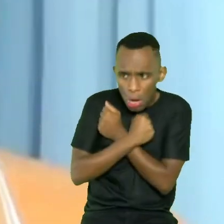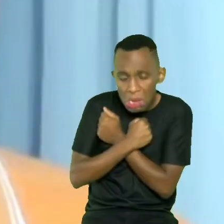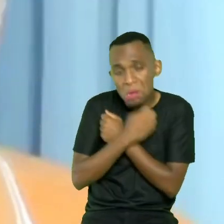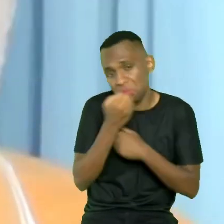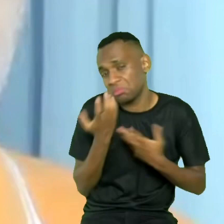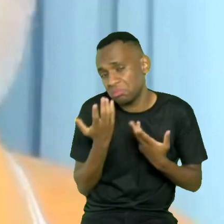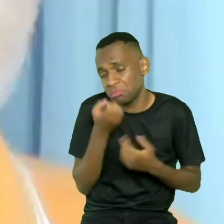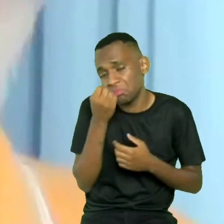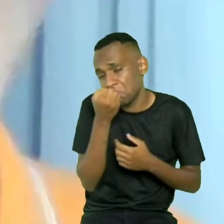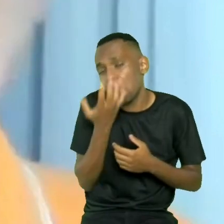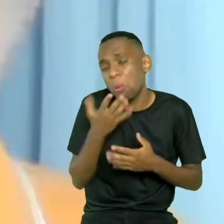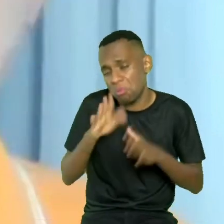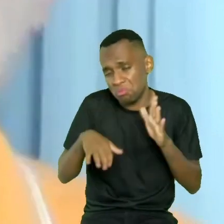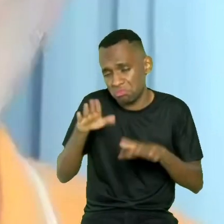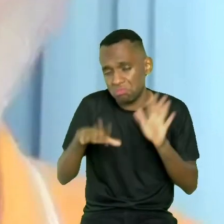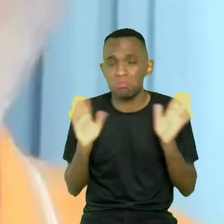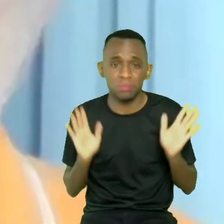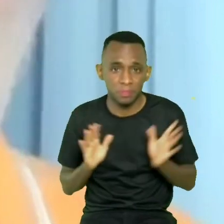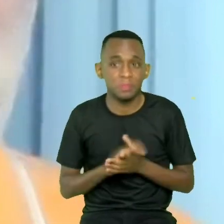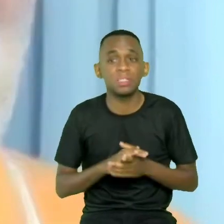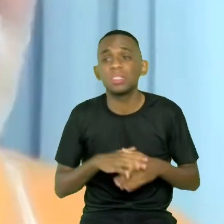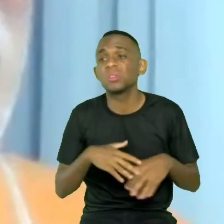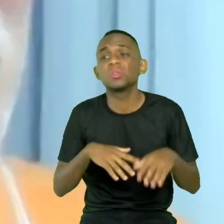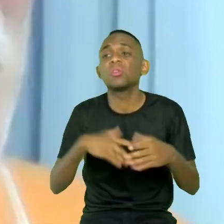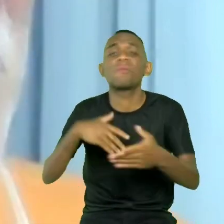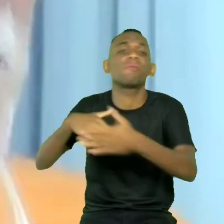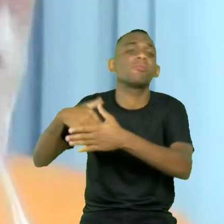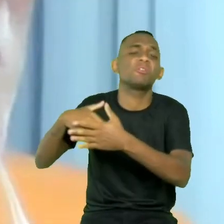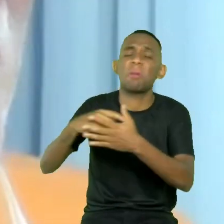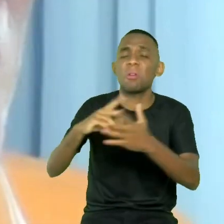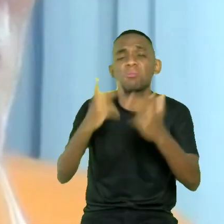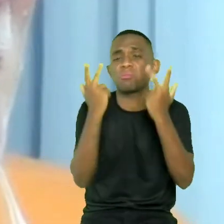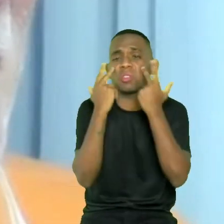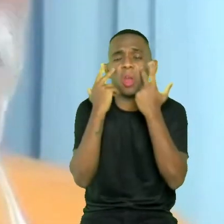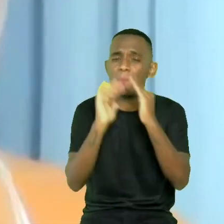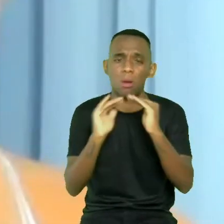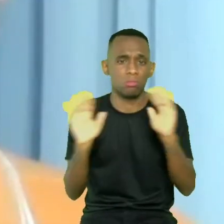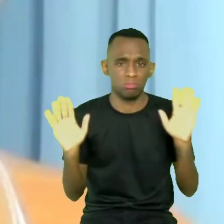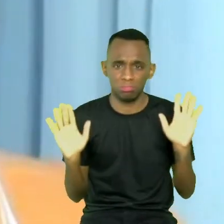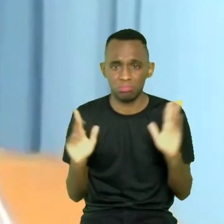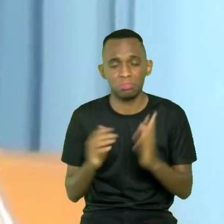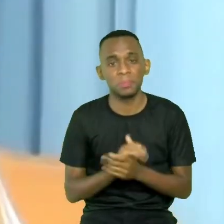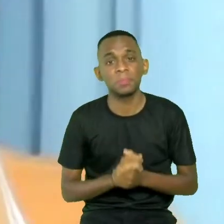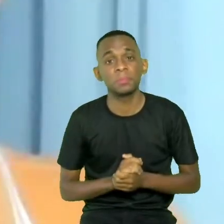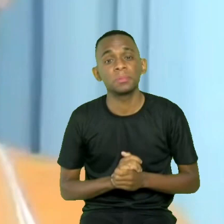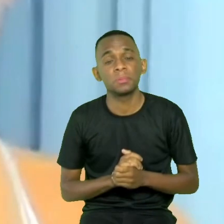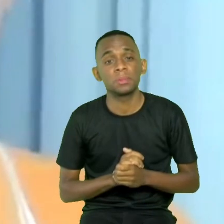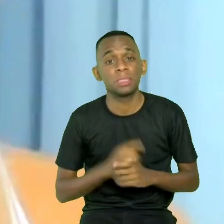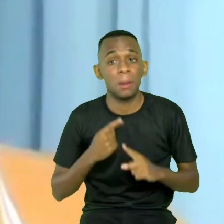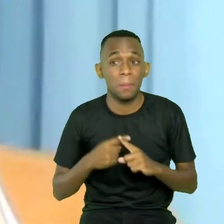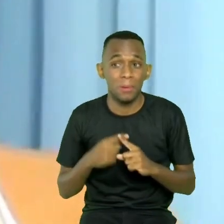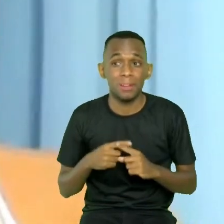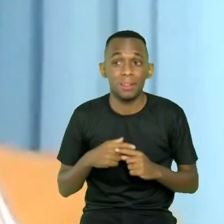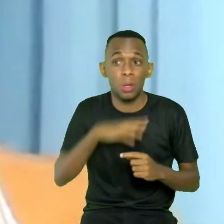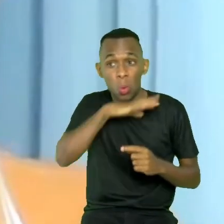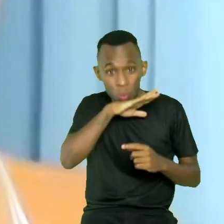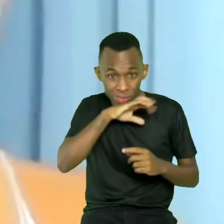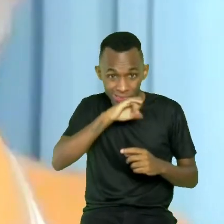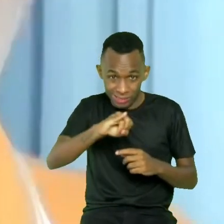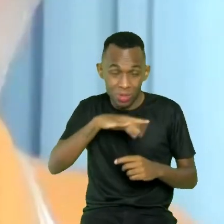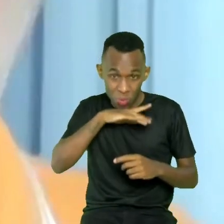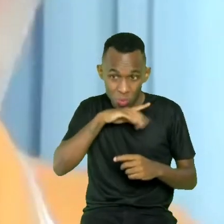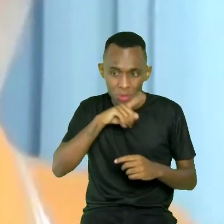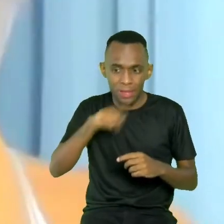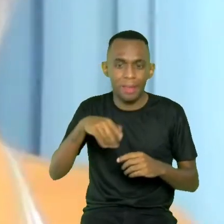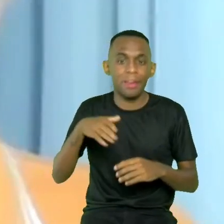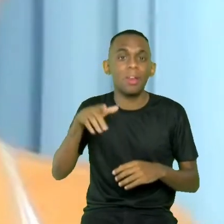Enfim, nas peladas lá eu era um goleiro razoável. Porque ruim de bola vai jogar no gol, né? Não tem habilidade